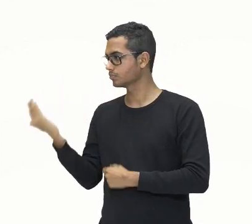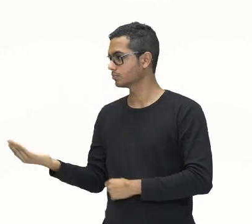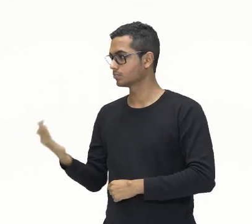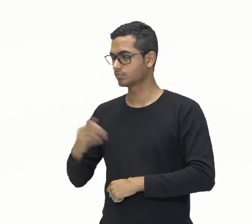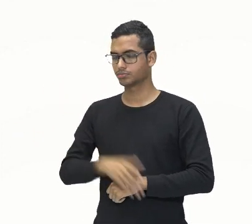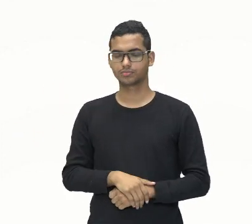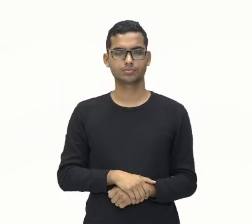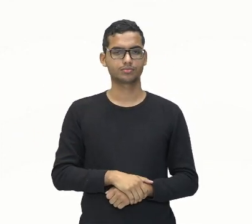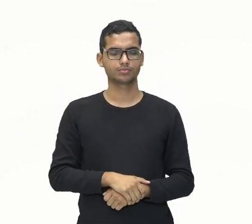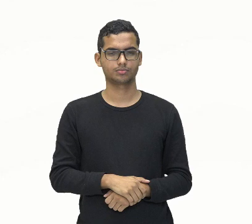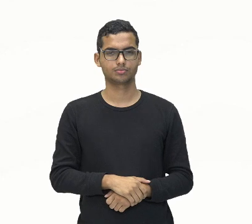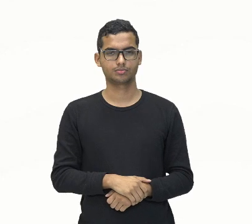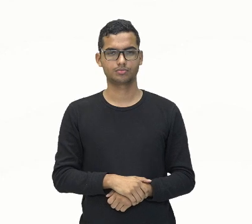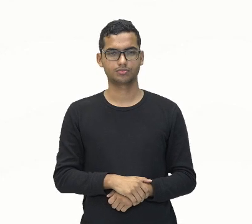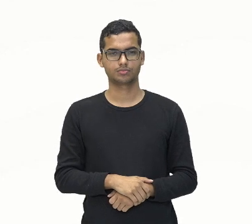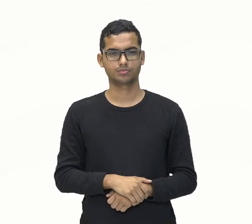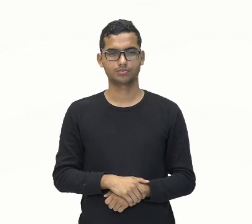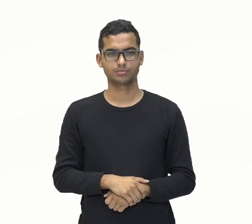em